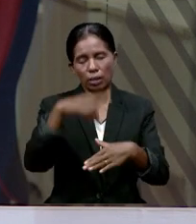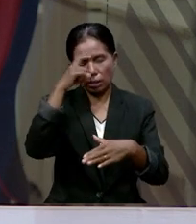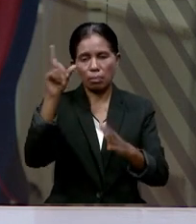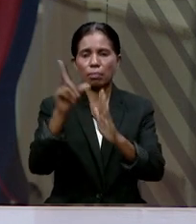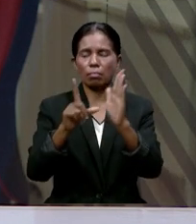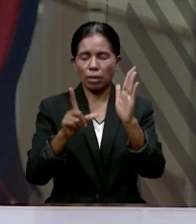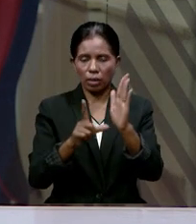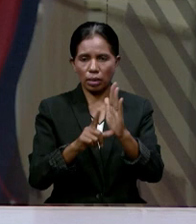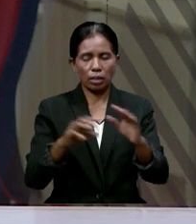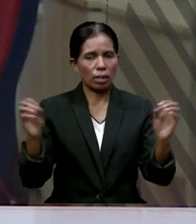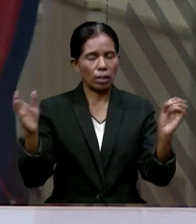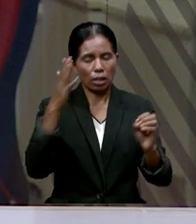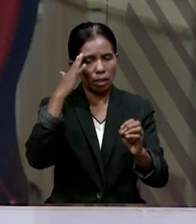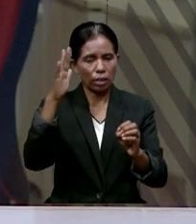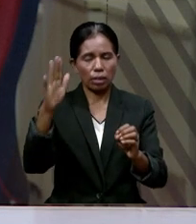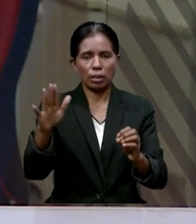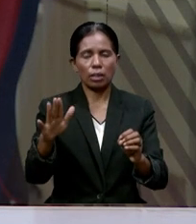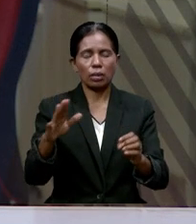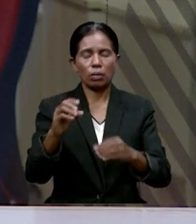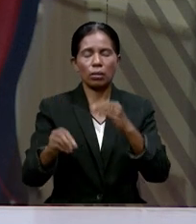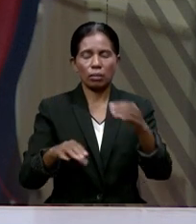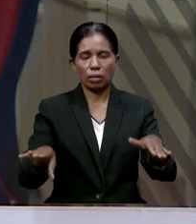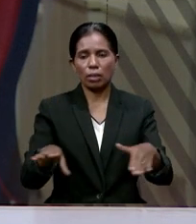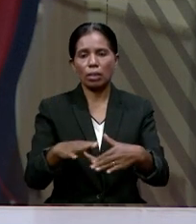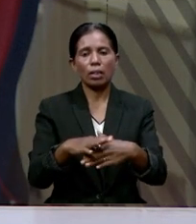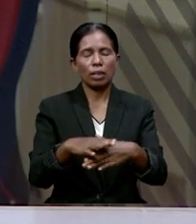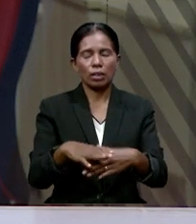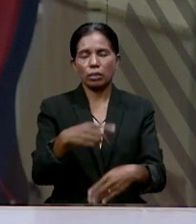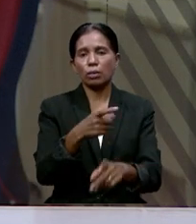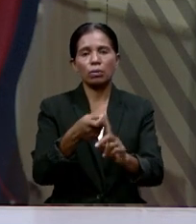refere, la reconhece casamento husi confissão religiosa selok.